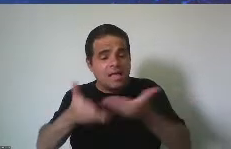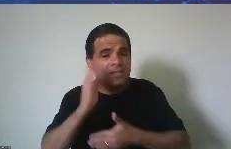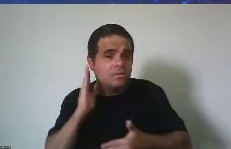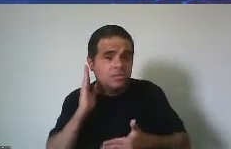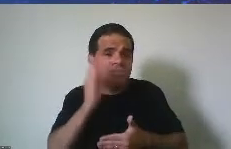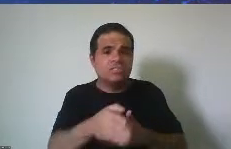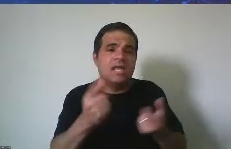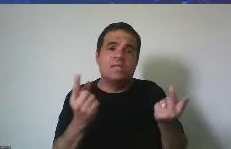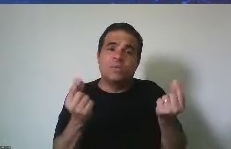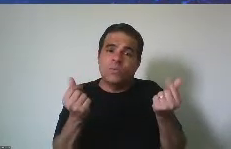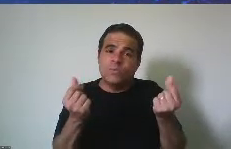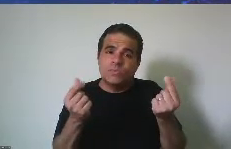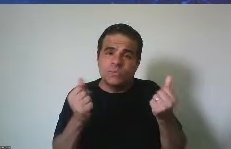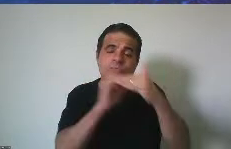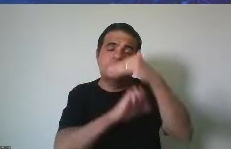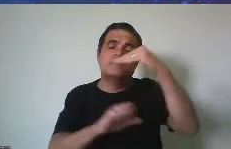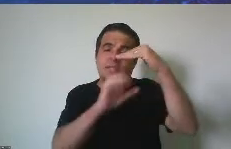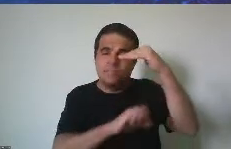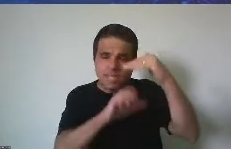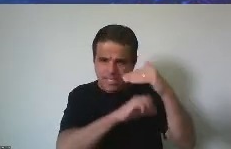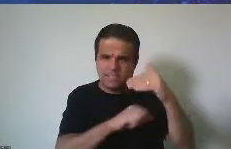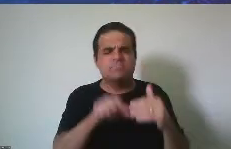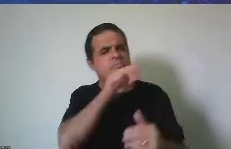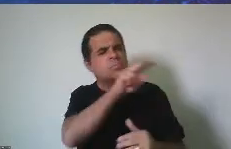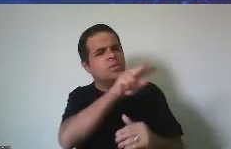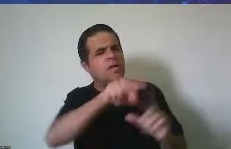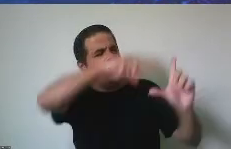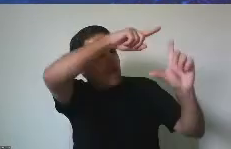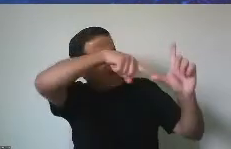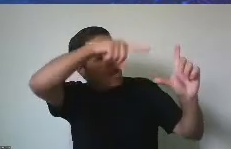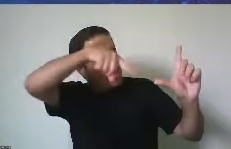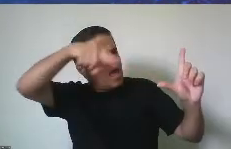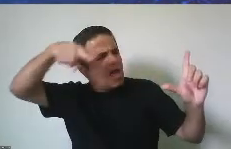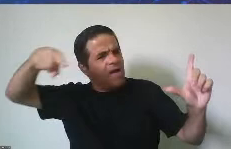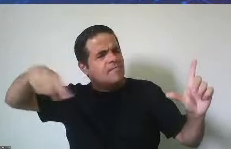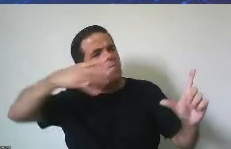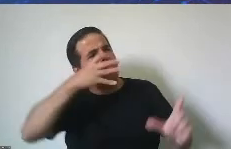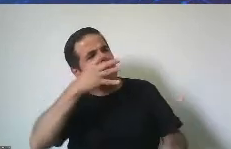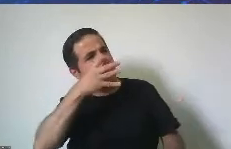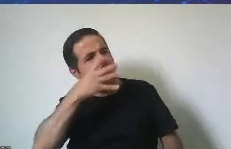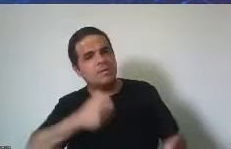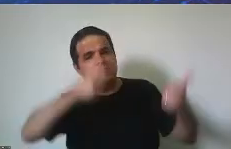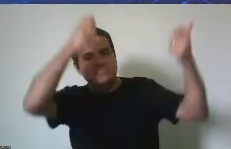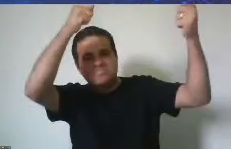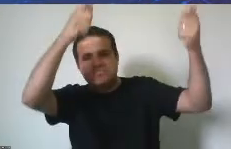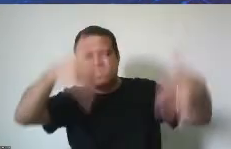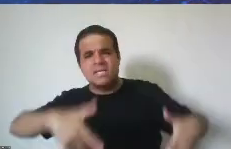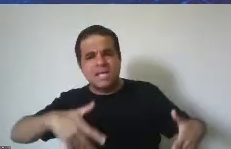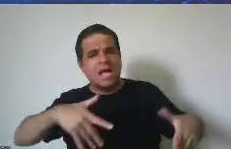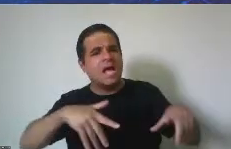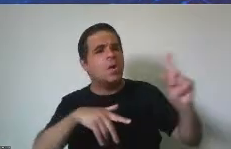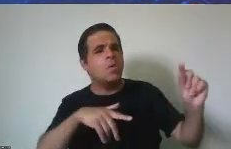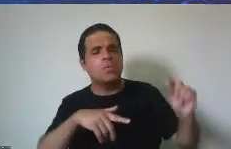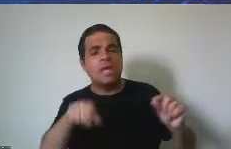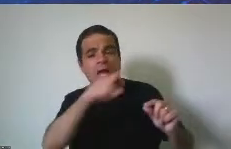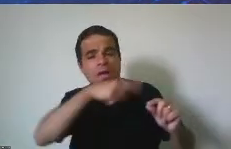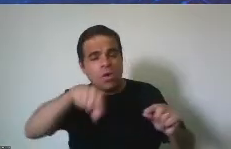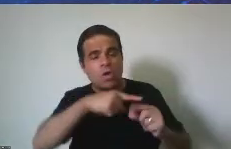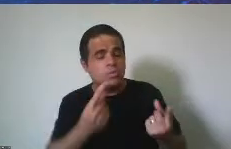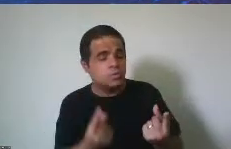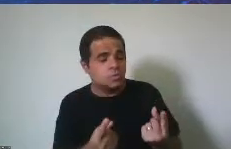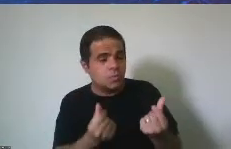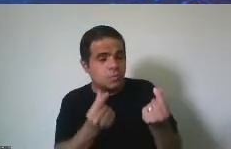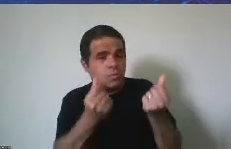os custos da companhia quando nós olhamos esse gráfico é impressionante dizer que a nosso custo médico